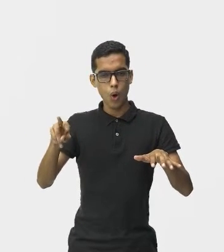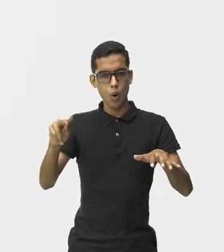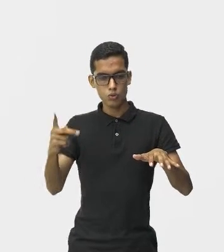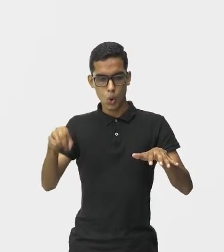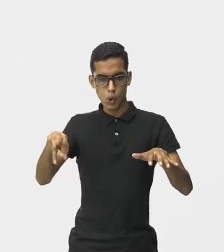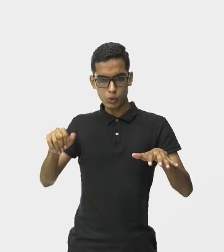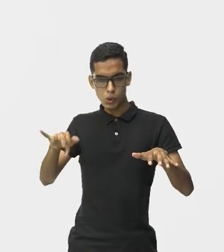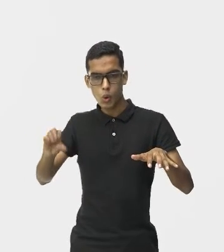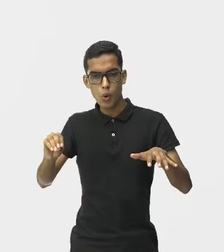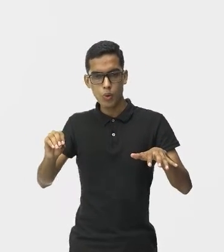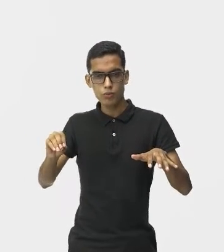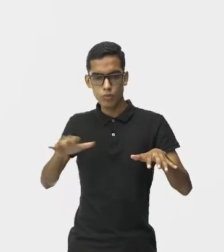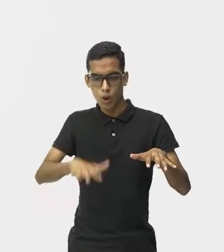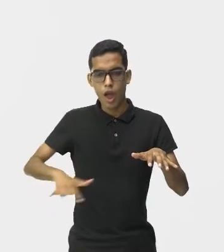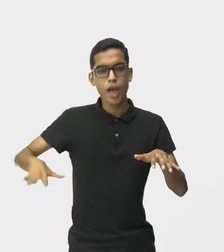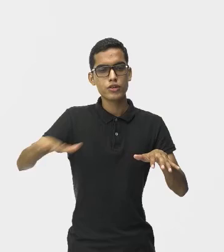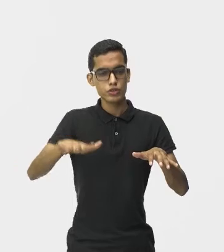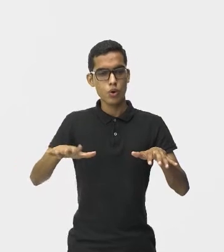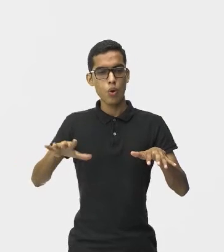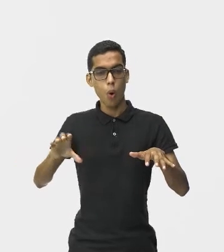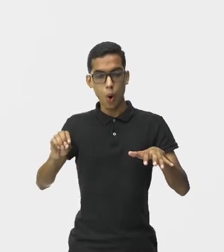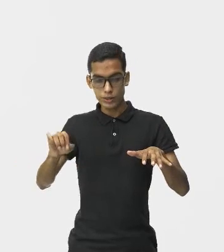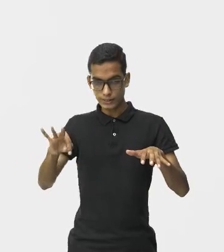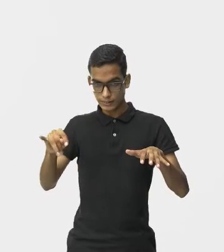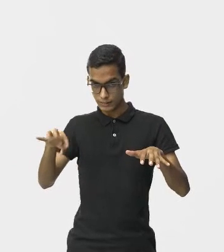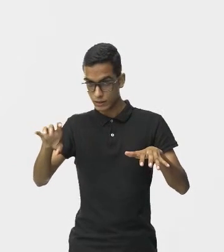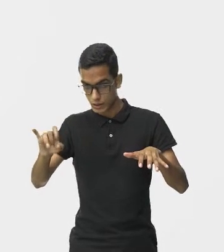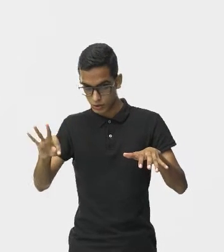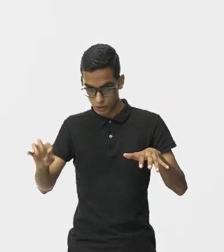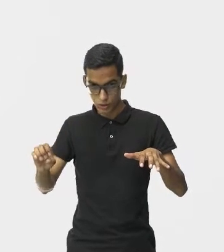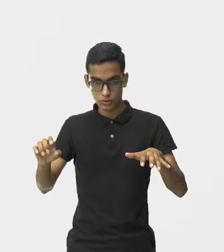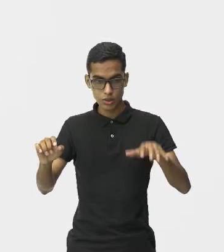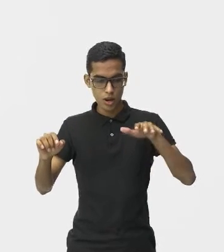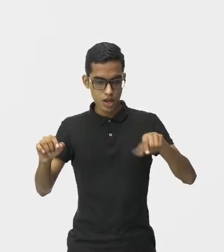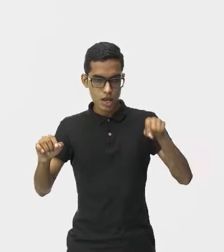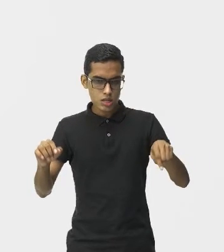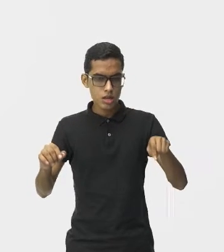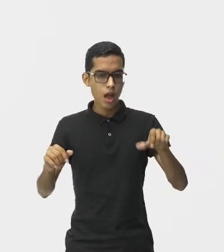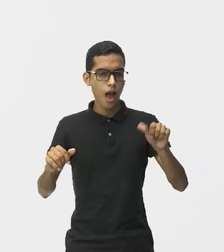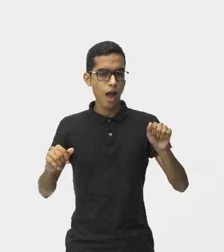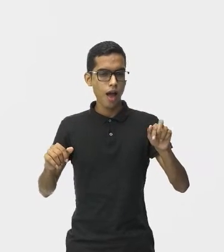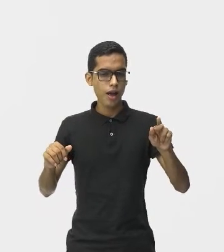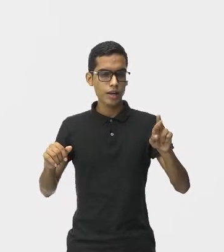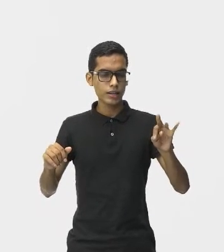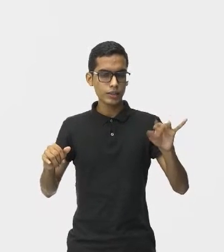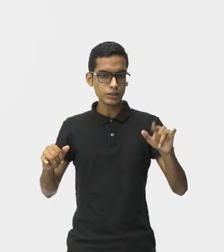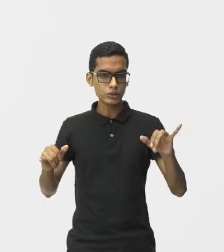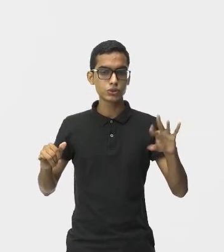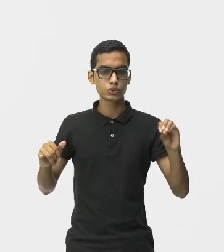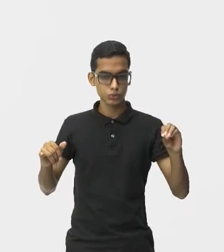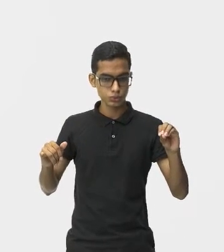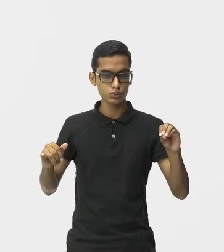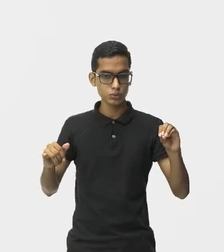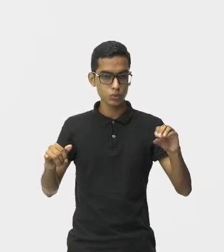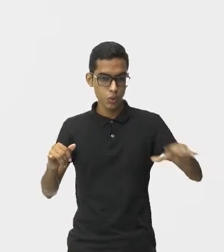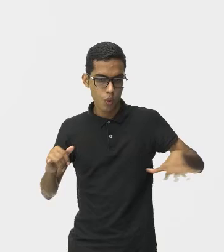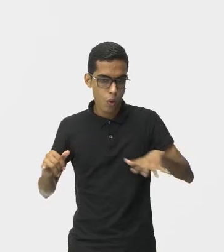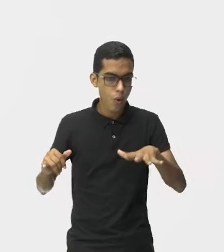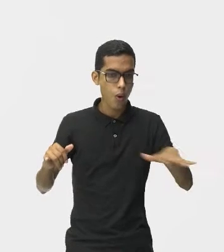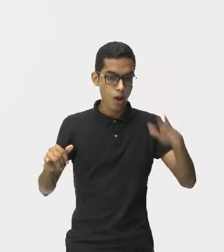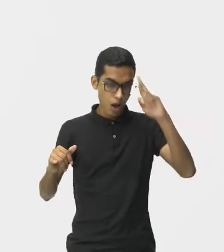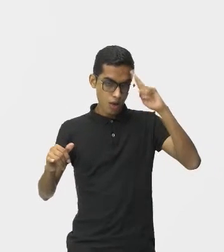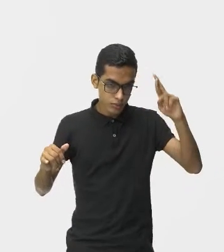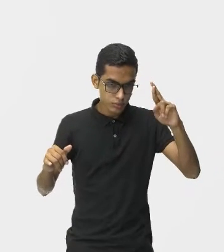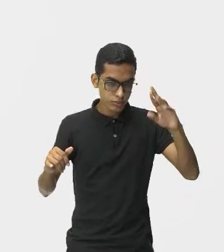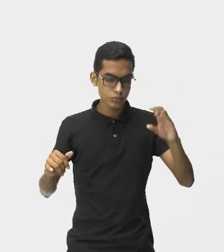Arcádio, que ficou com o Império Romano do Oriente, também conhecido como Grande Império Bizantino, que a gente vai estudar